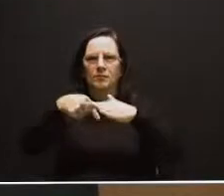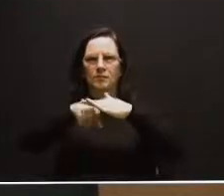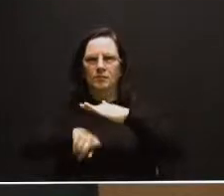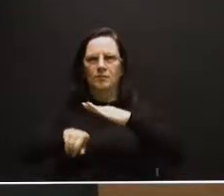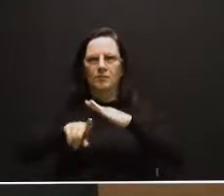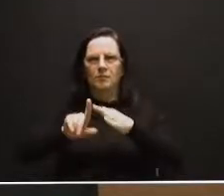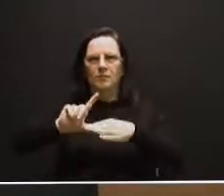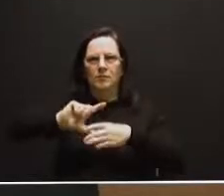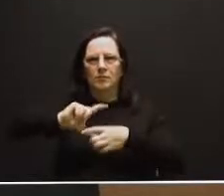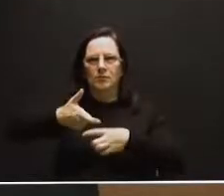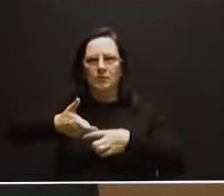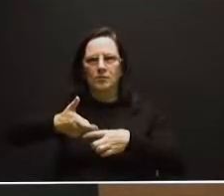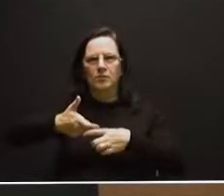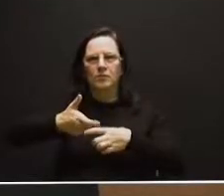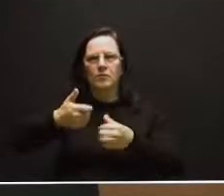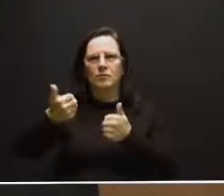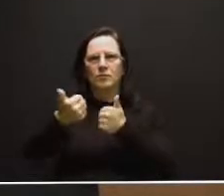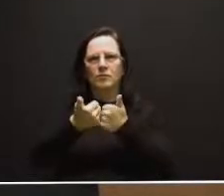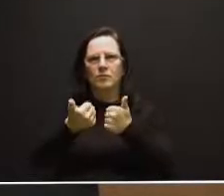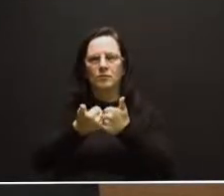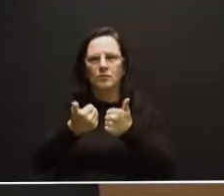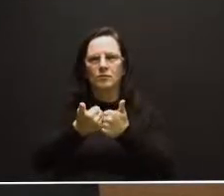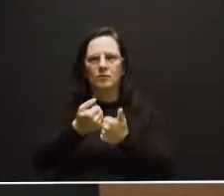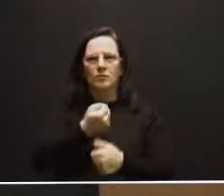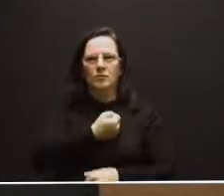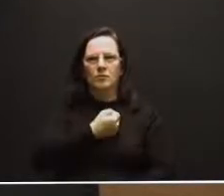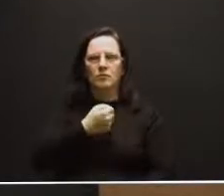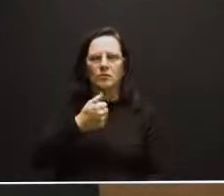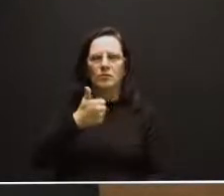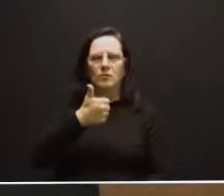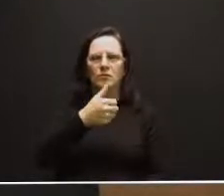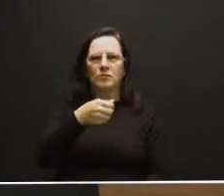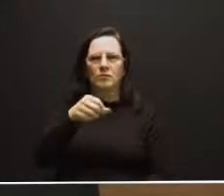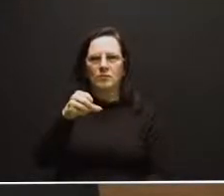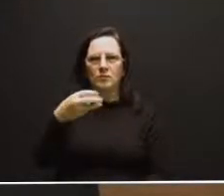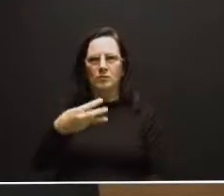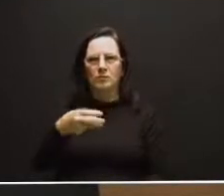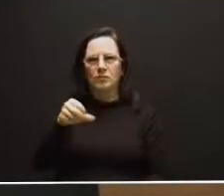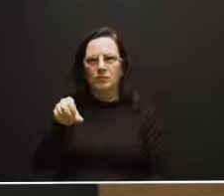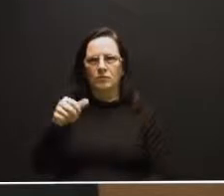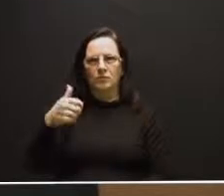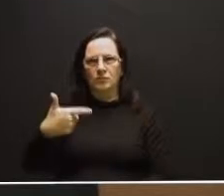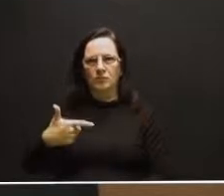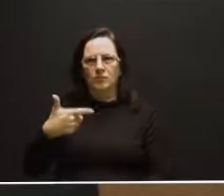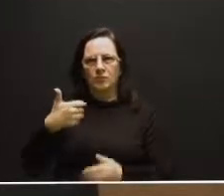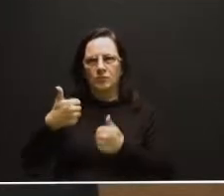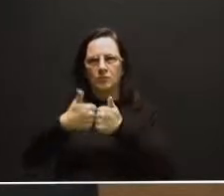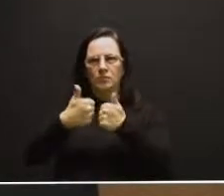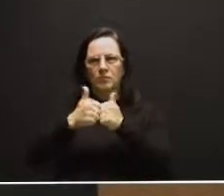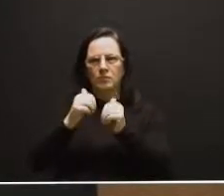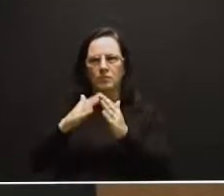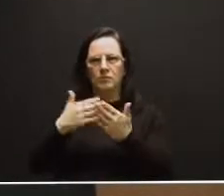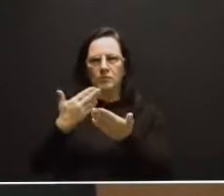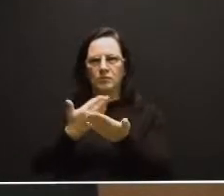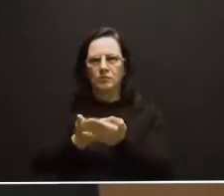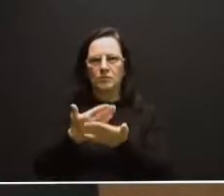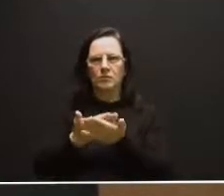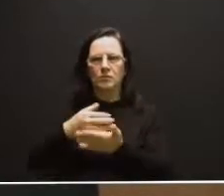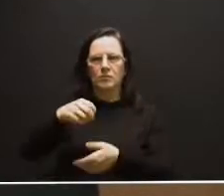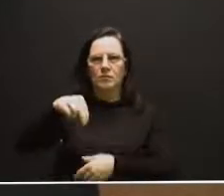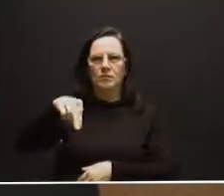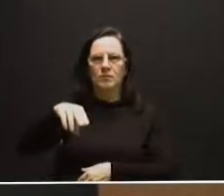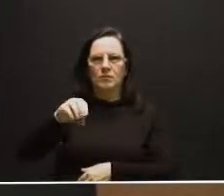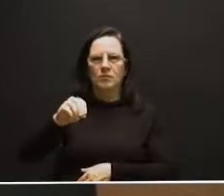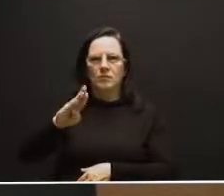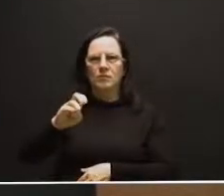beira mar na altura do número 1.300 92 em frente à escola padre manoel da nóbrega no jardim